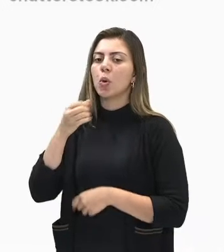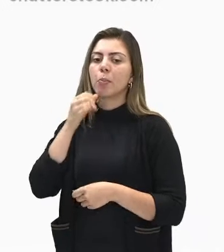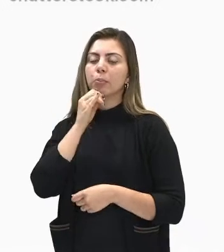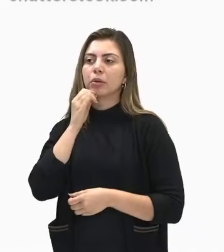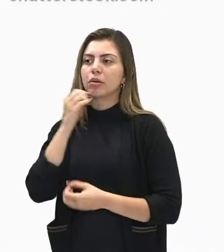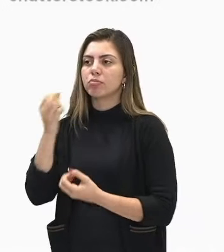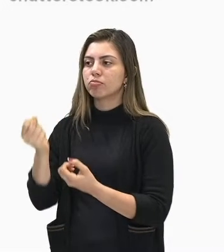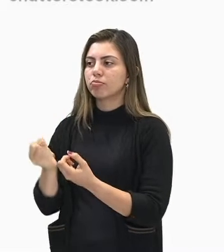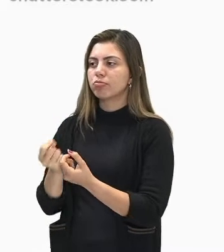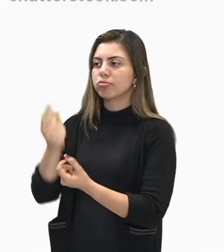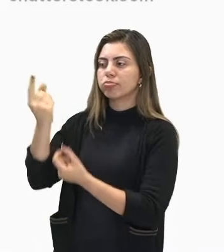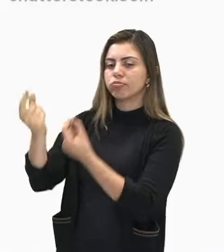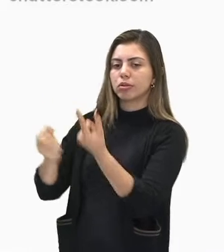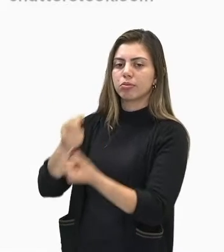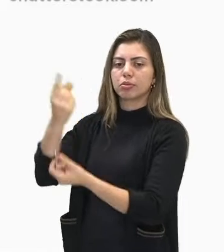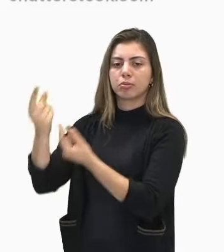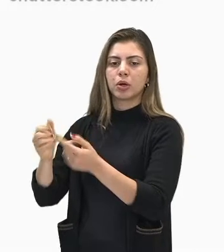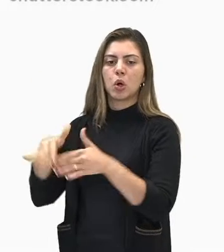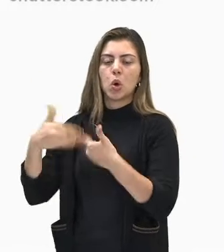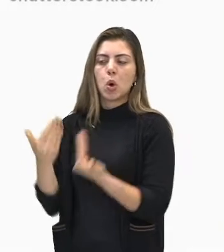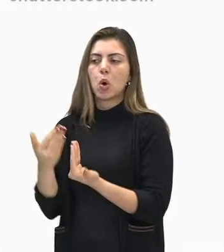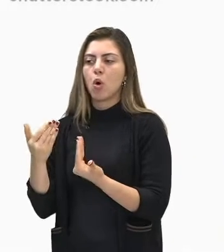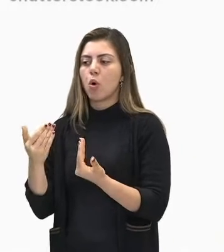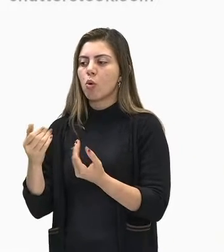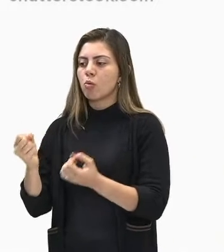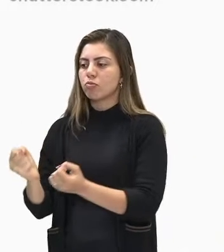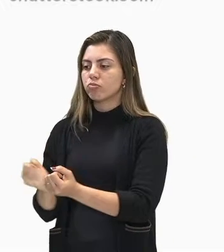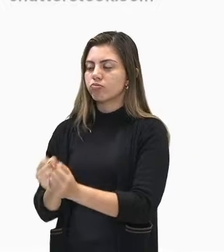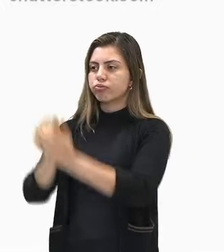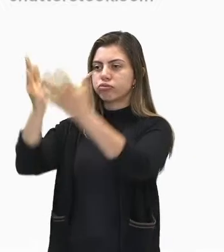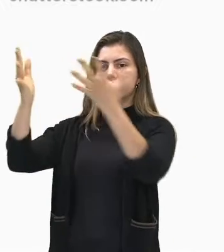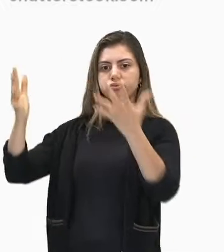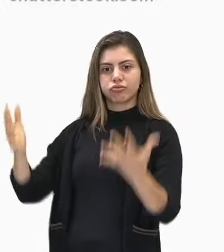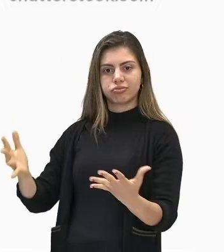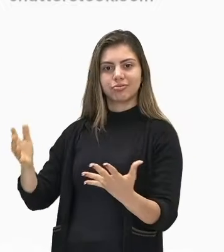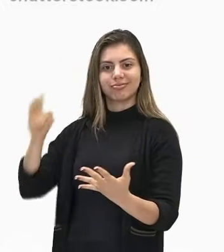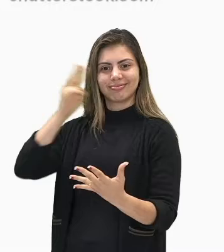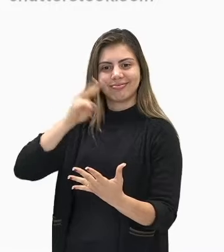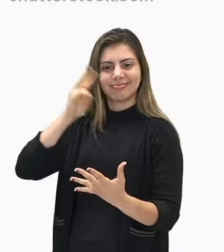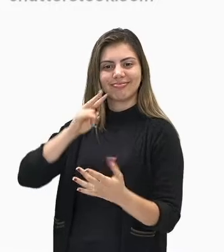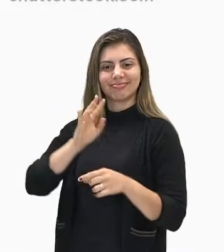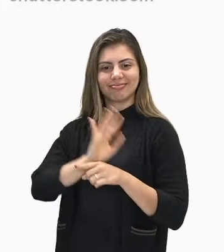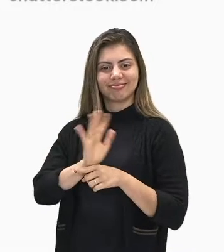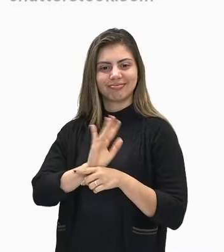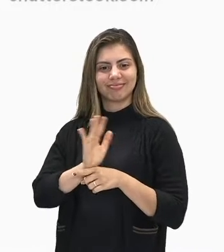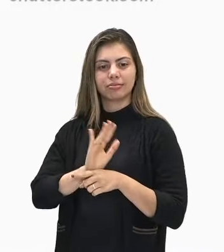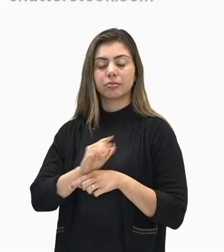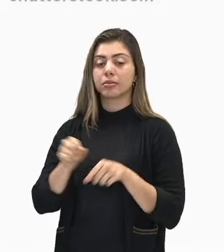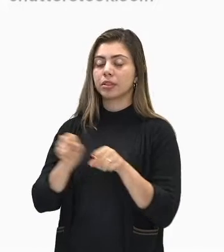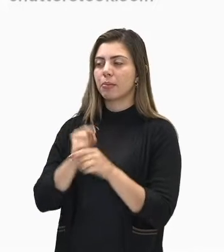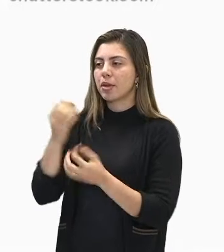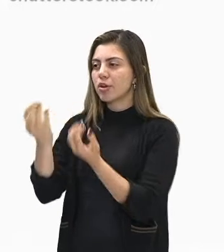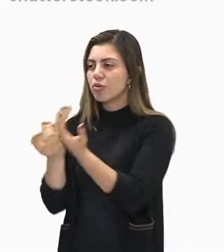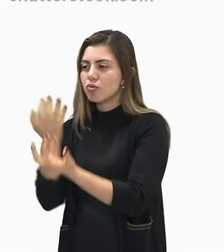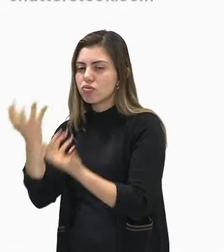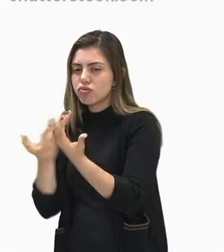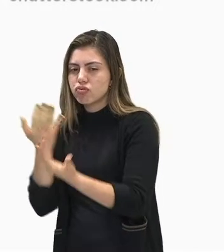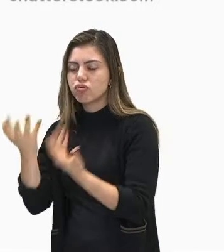faíscas, explosão, como a gente viu, né, na animação, chamas,